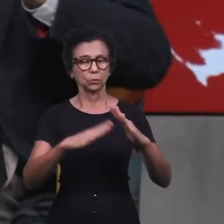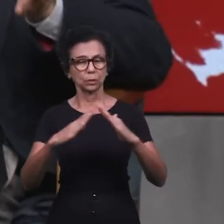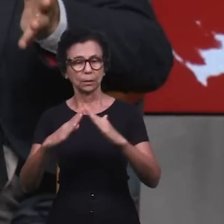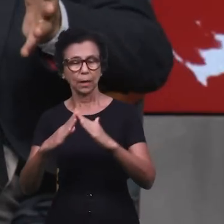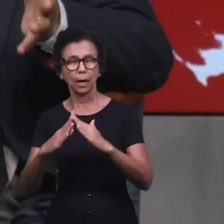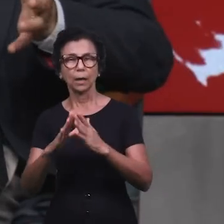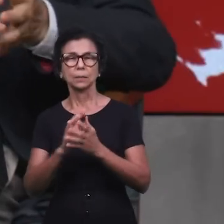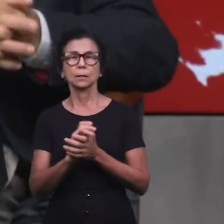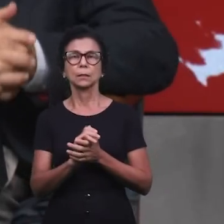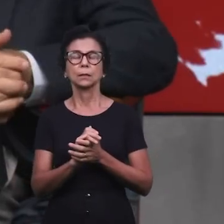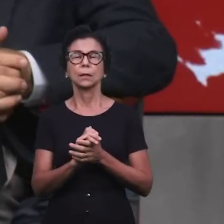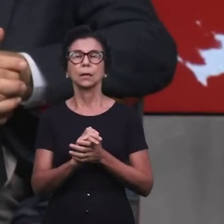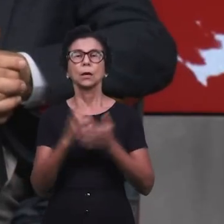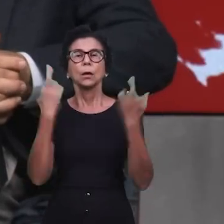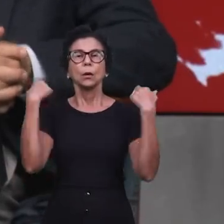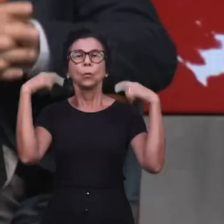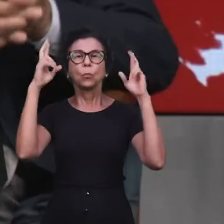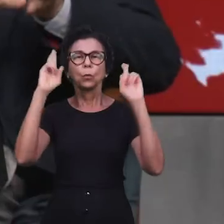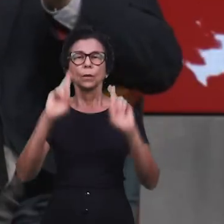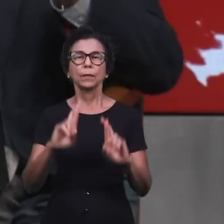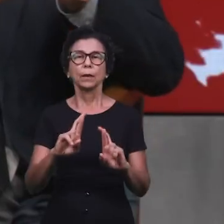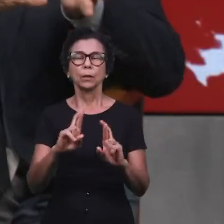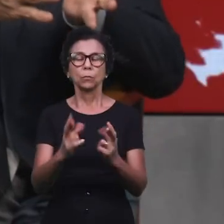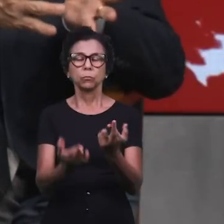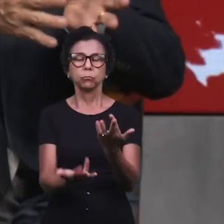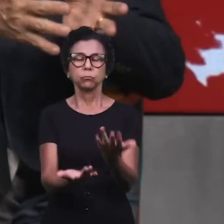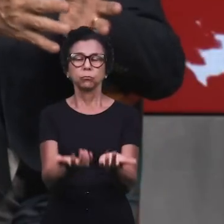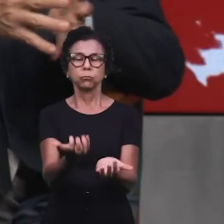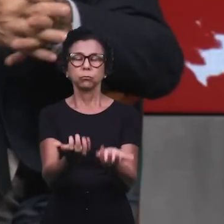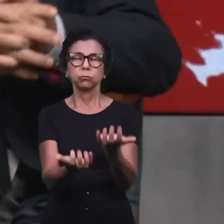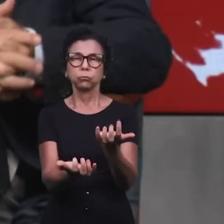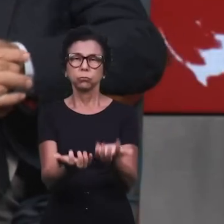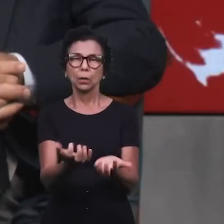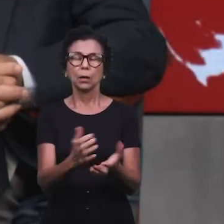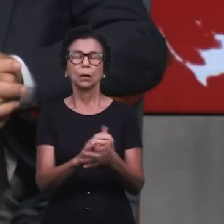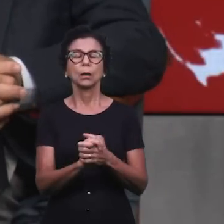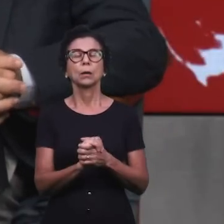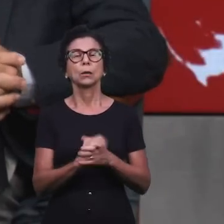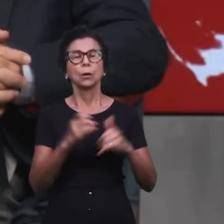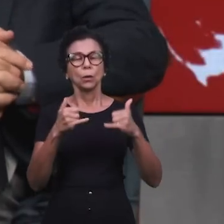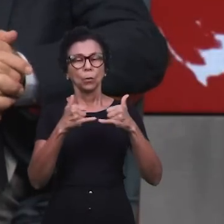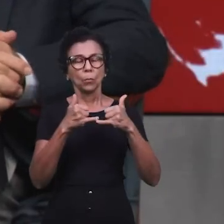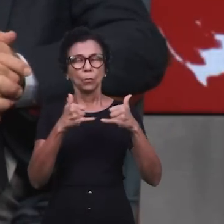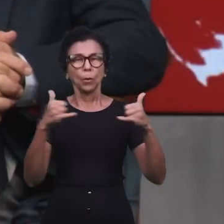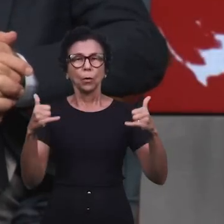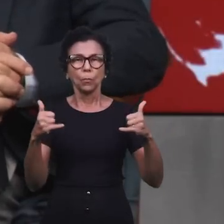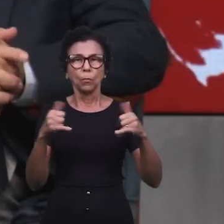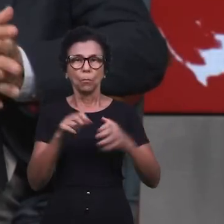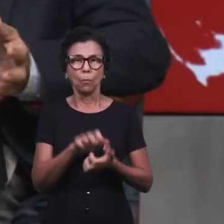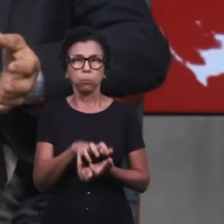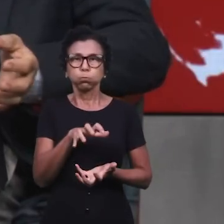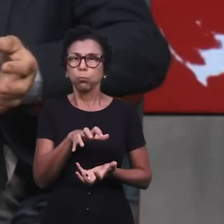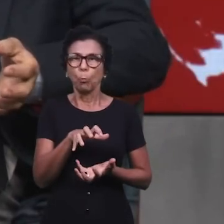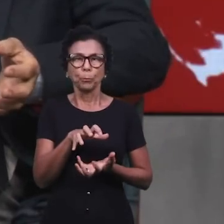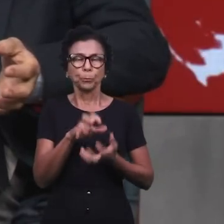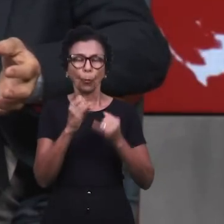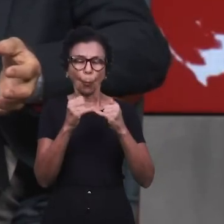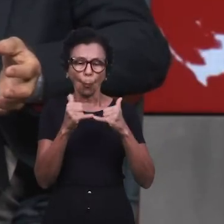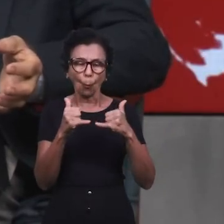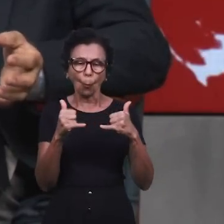o cordeiro assado, o pão sem fermento, que era o chamado pão asmo, as